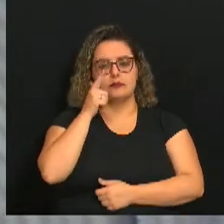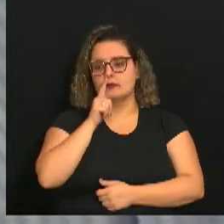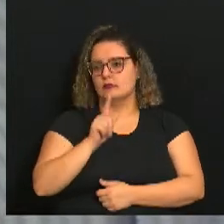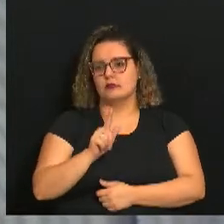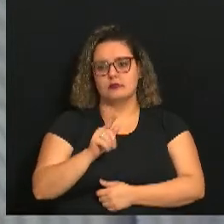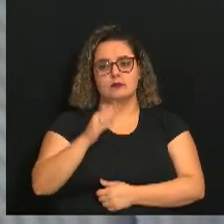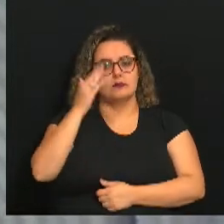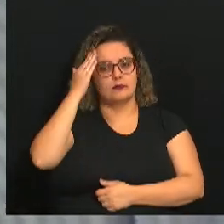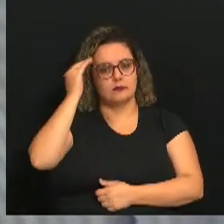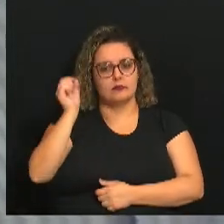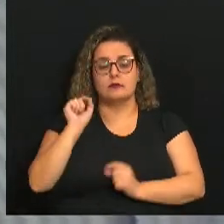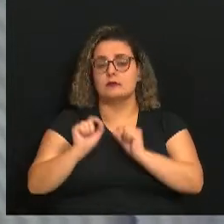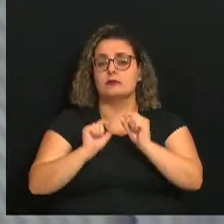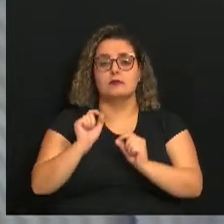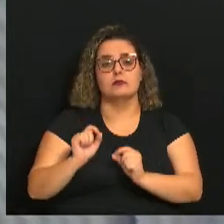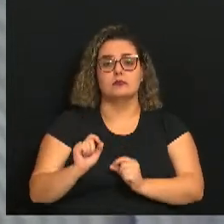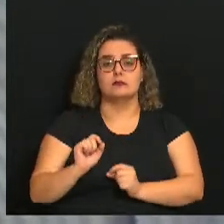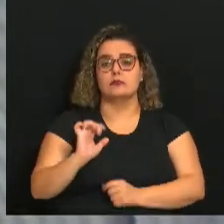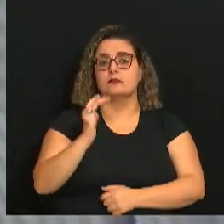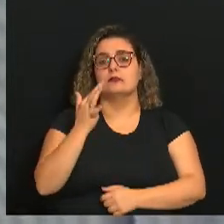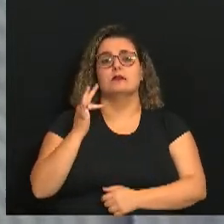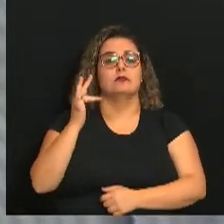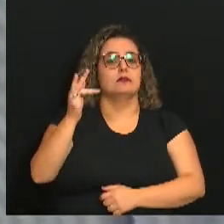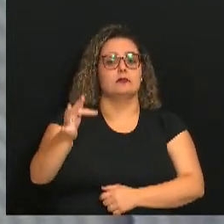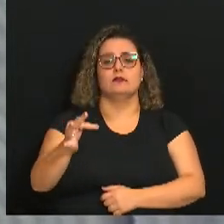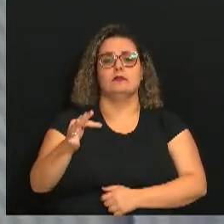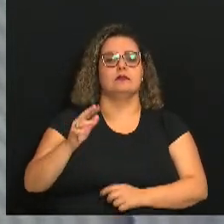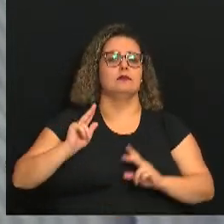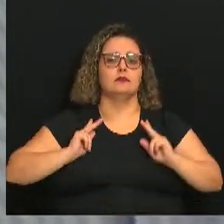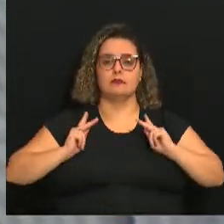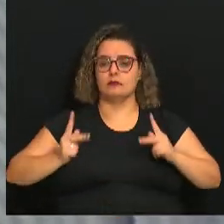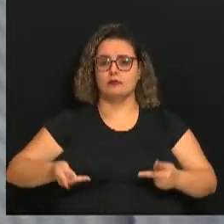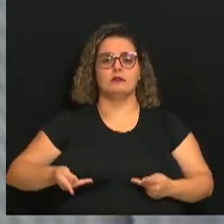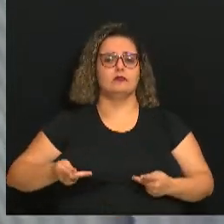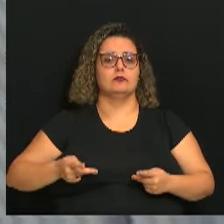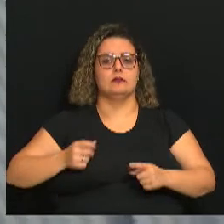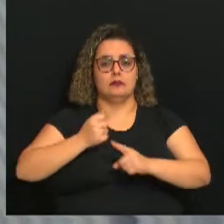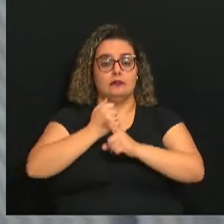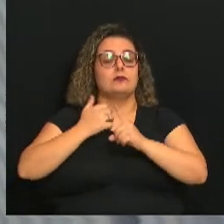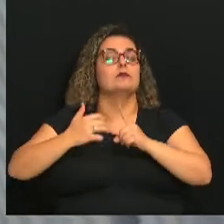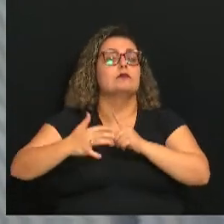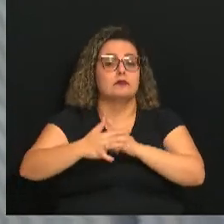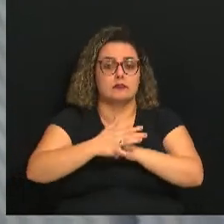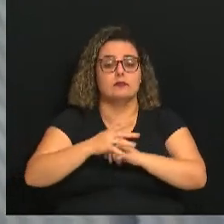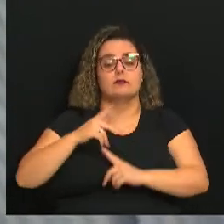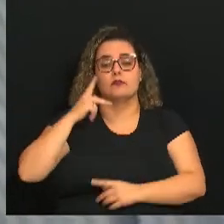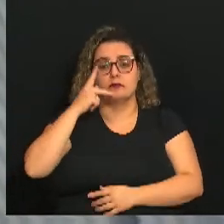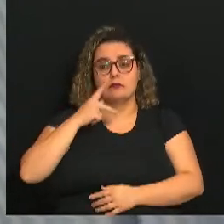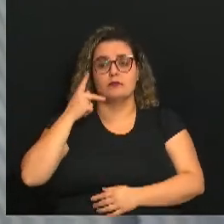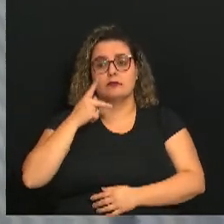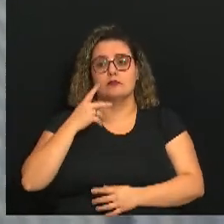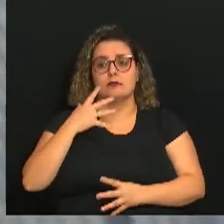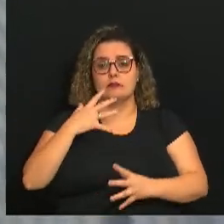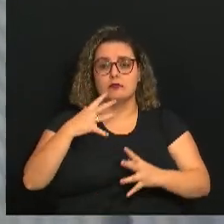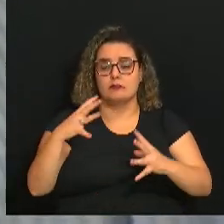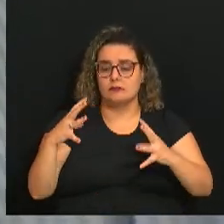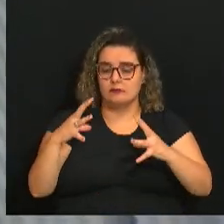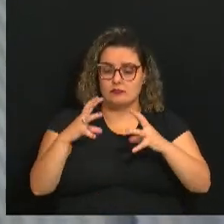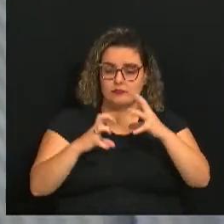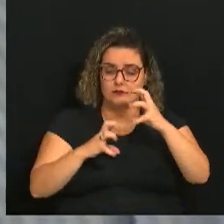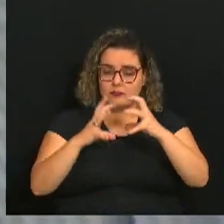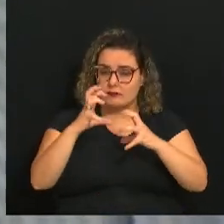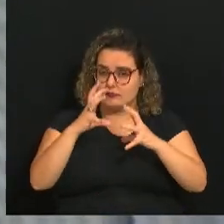as consequências, né, humanitárias, sociais, políticas desse conflito que já estava